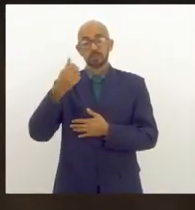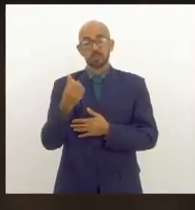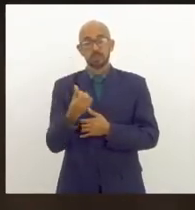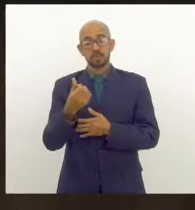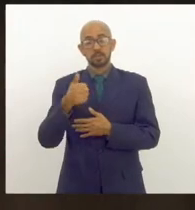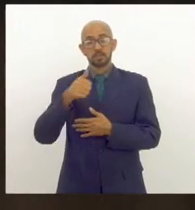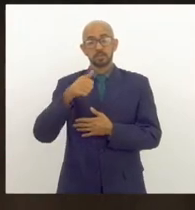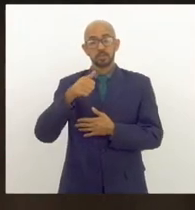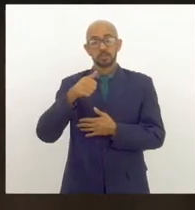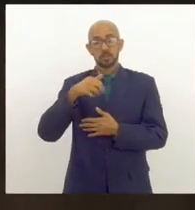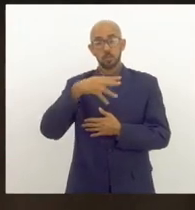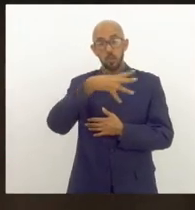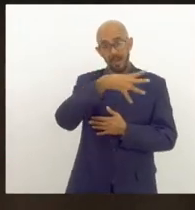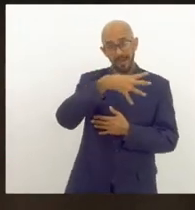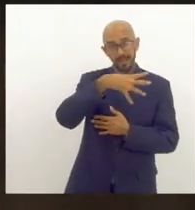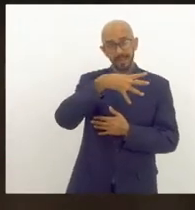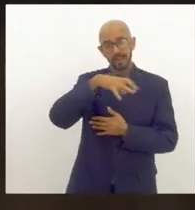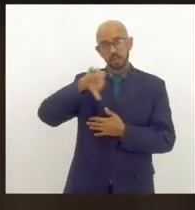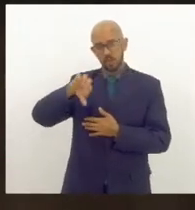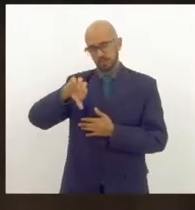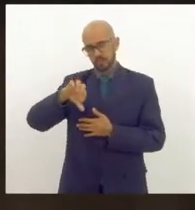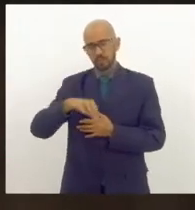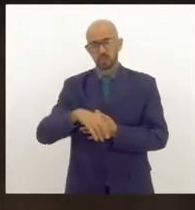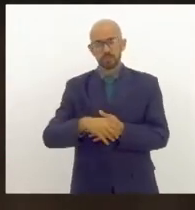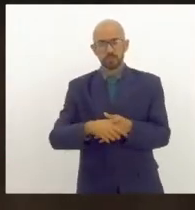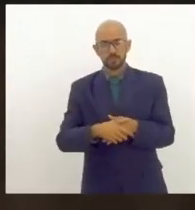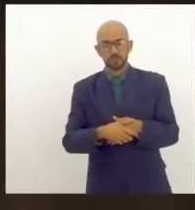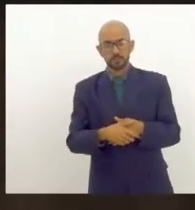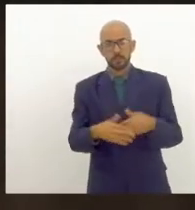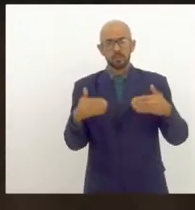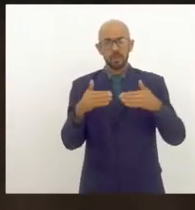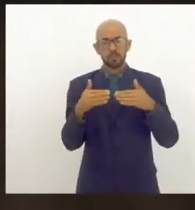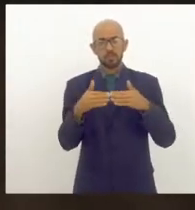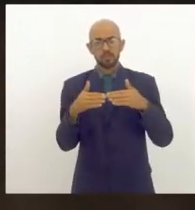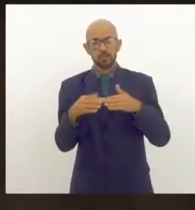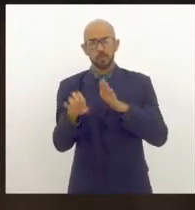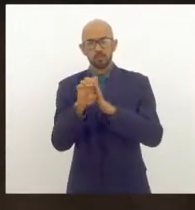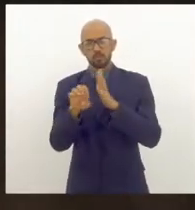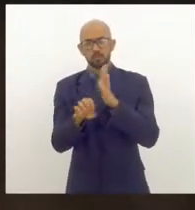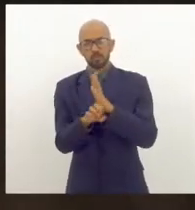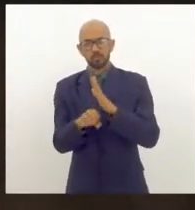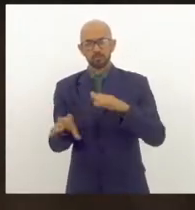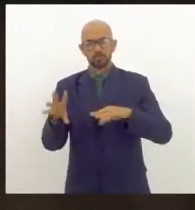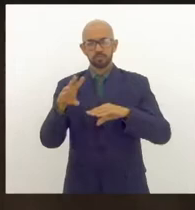16 e 49. Favorável com subemenda